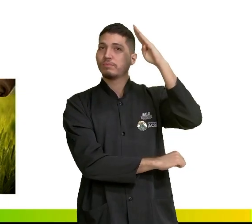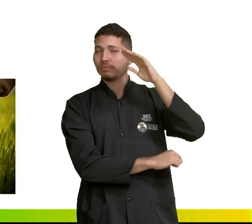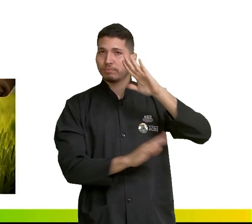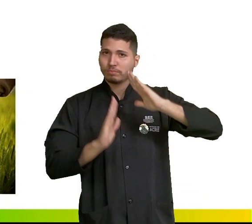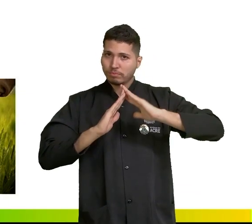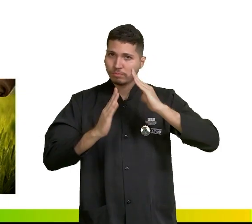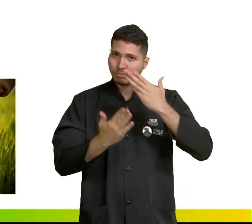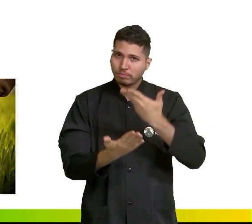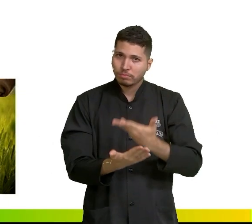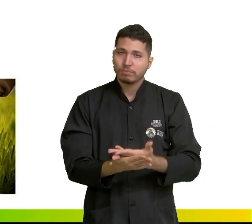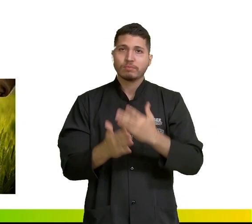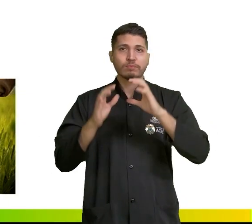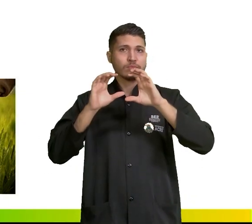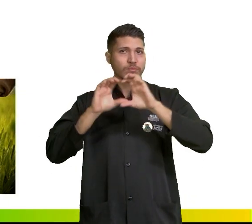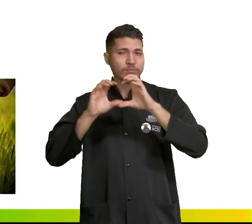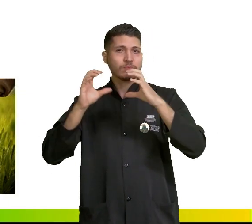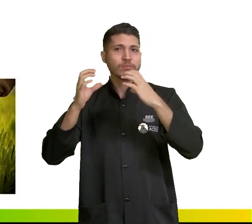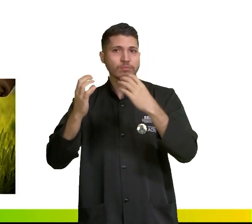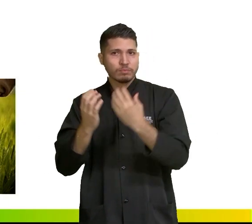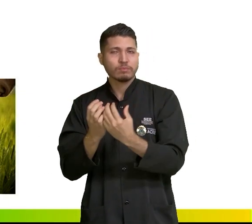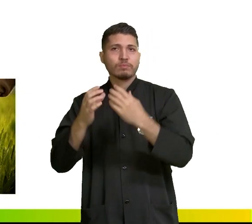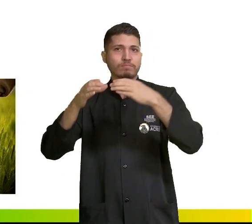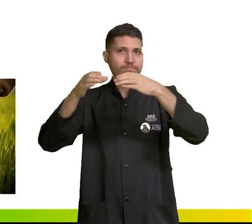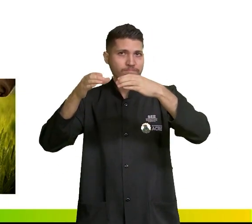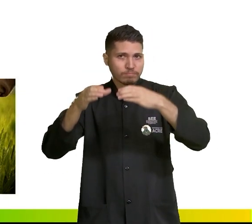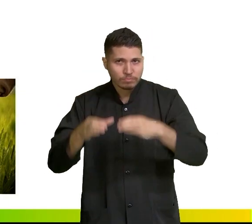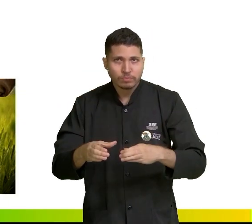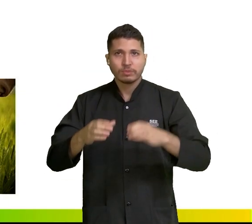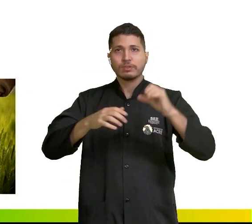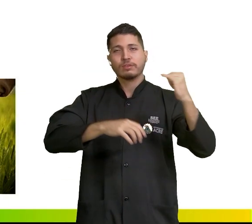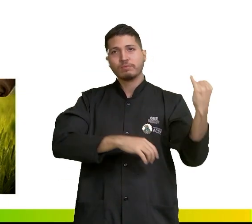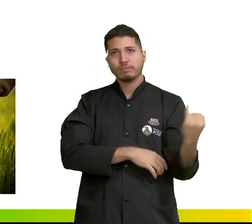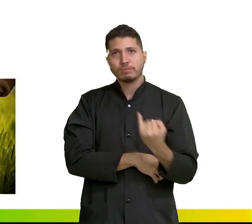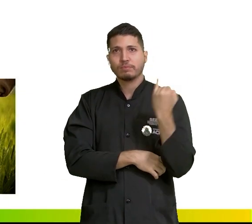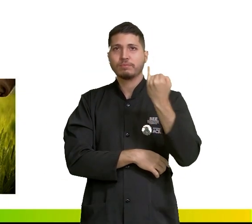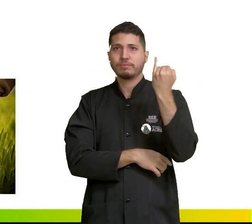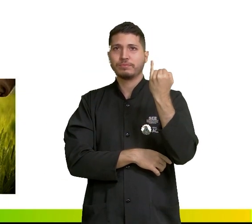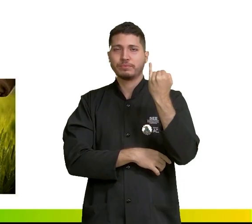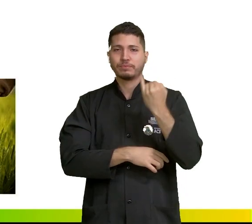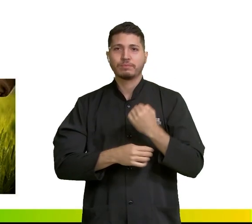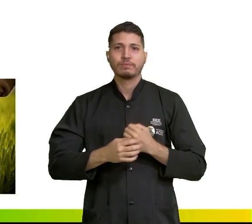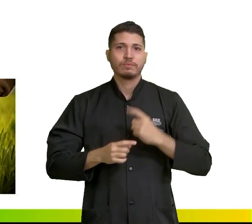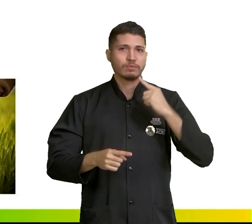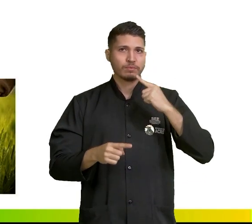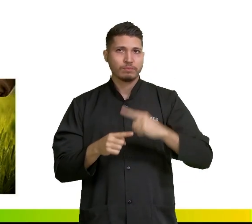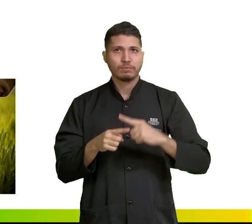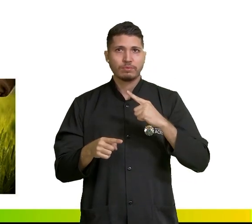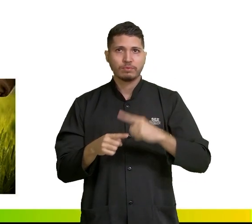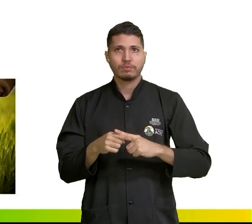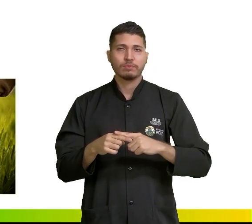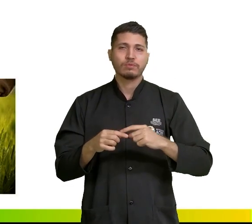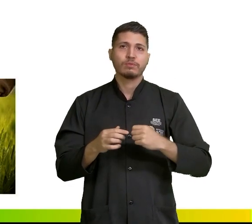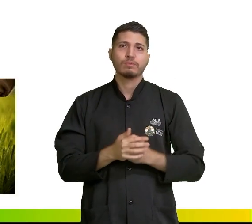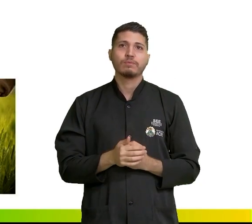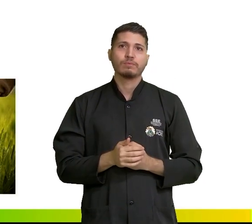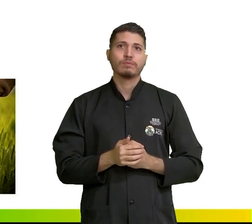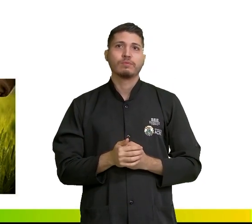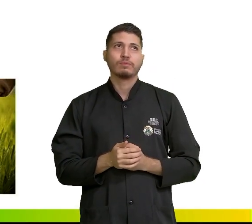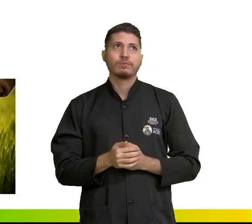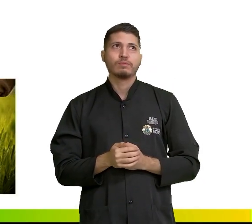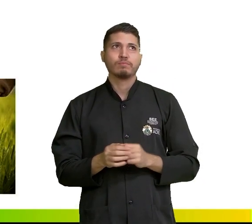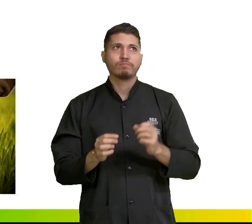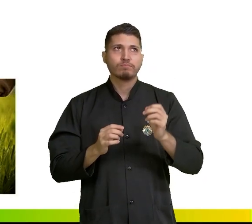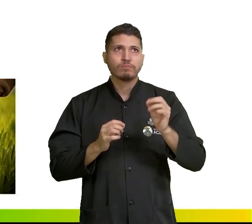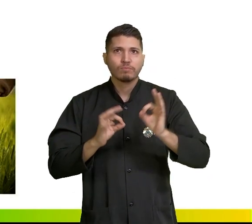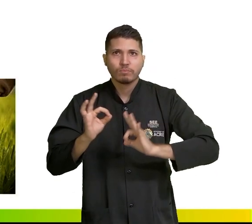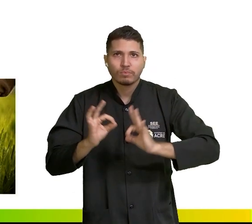escolas, principalmente nas comunidades, nos bairros, isso é importante, tá? Porque nós estamos criando futuros, né?